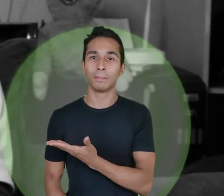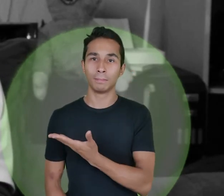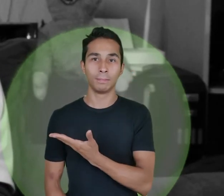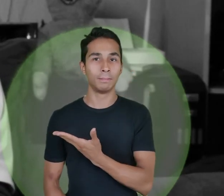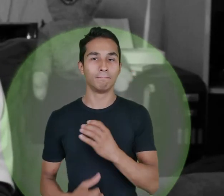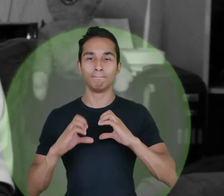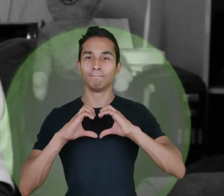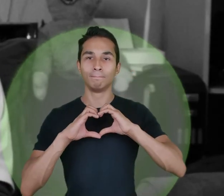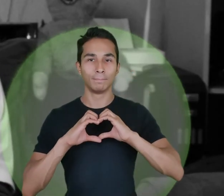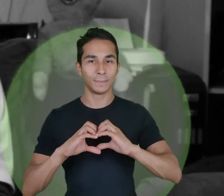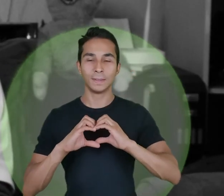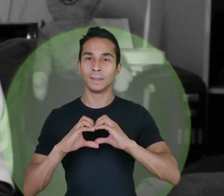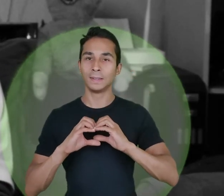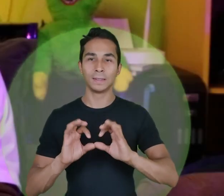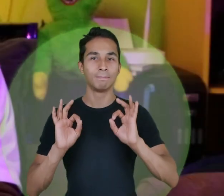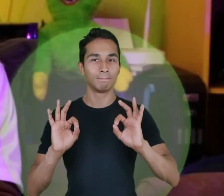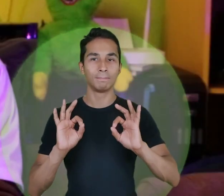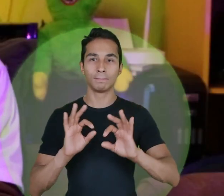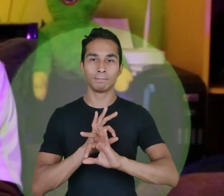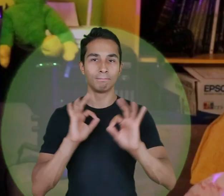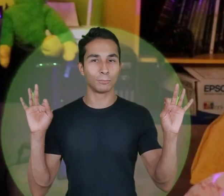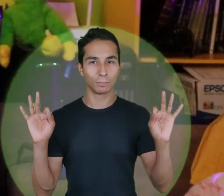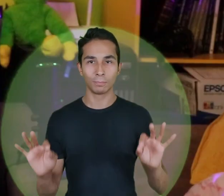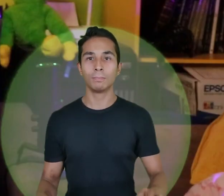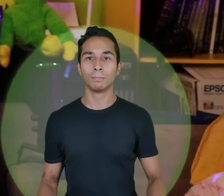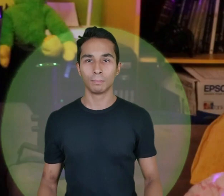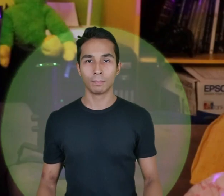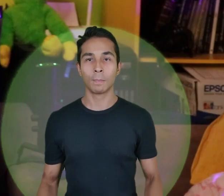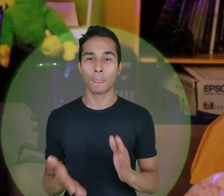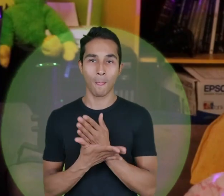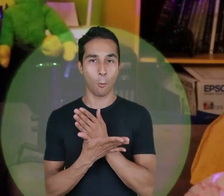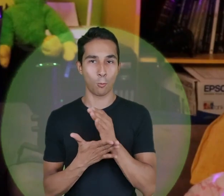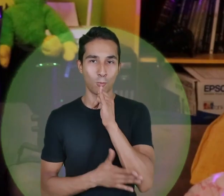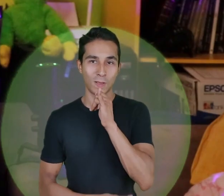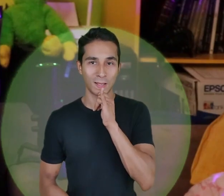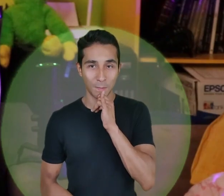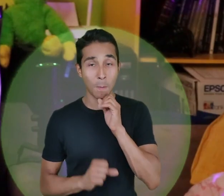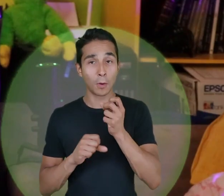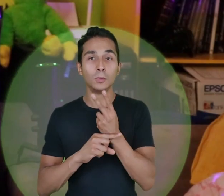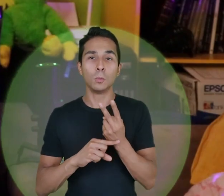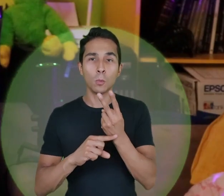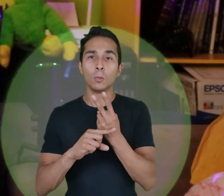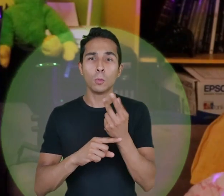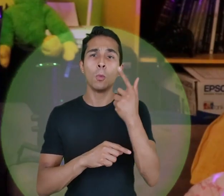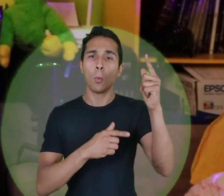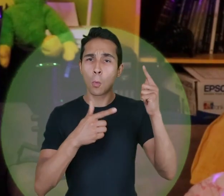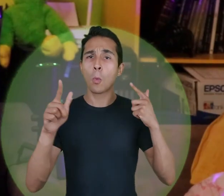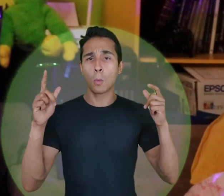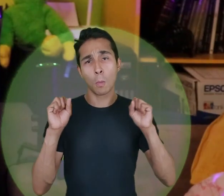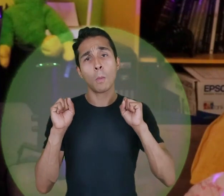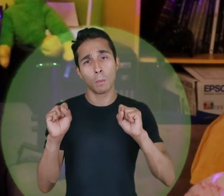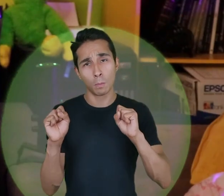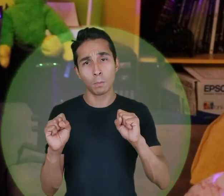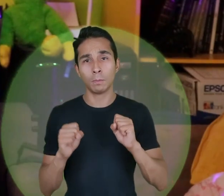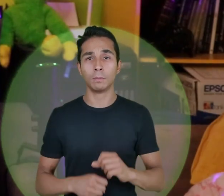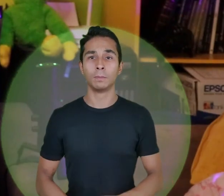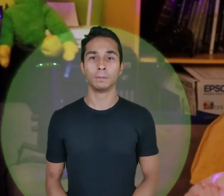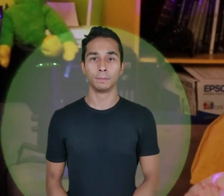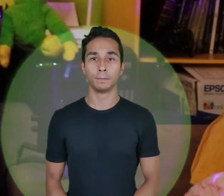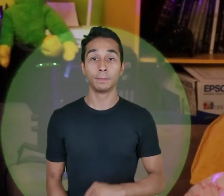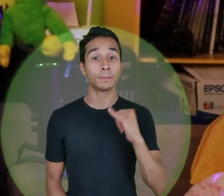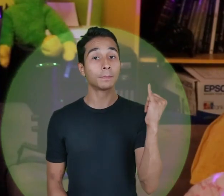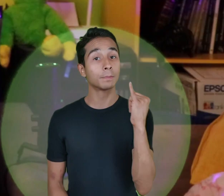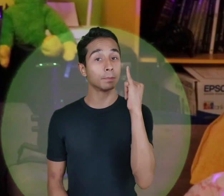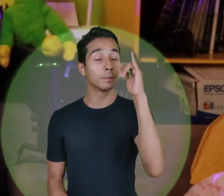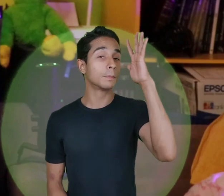PDF merece uma cadeira. Tem alguns similares, né? Tô colocando aqui alguns exemplos, mas você pode procurar alguns similares que você gostar mais. Uma das